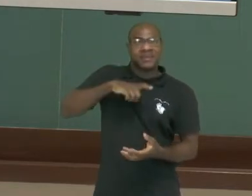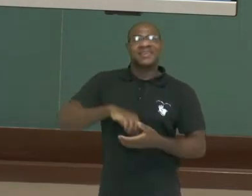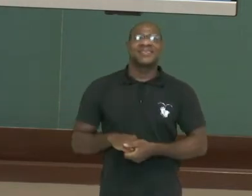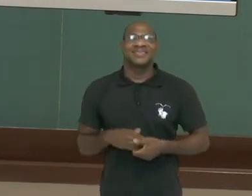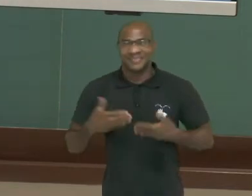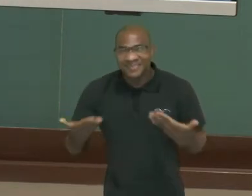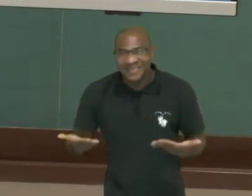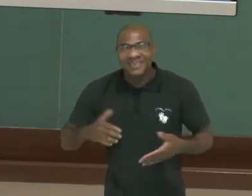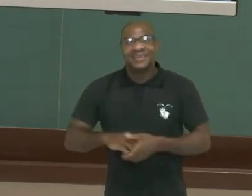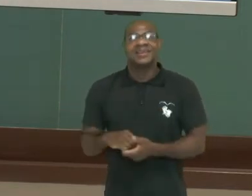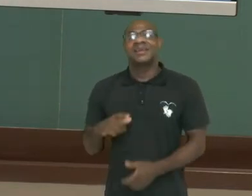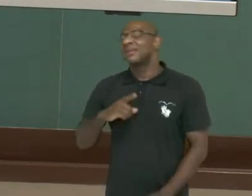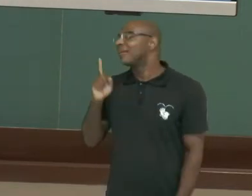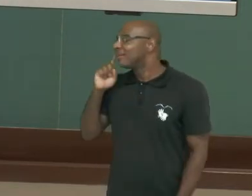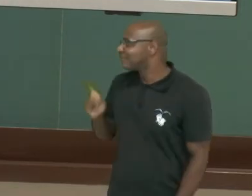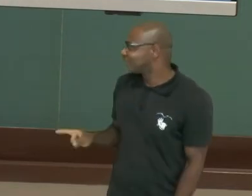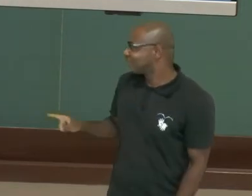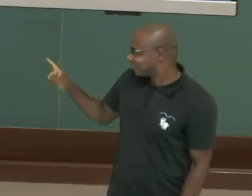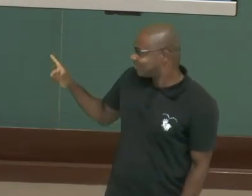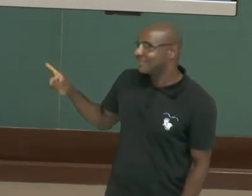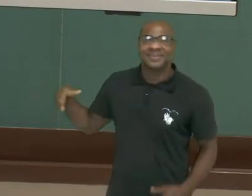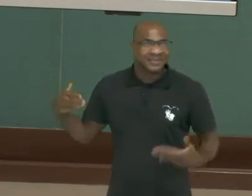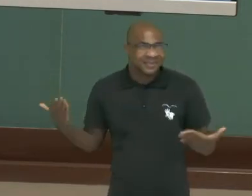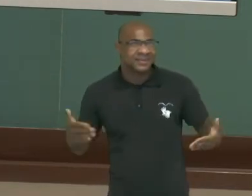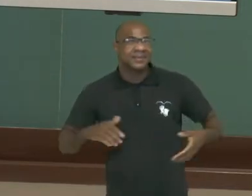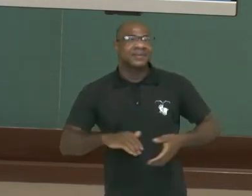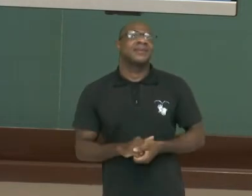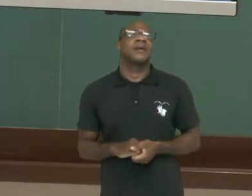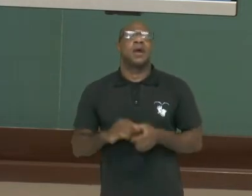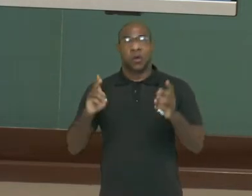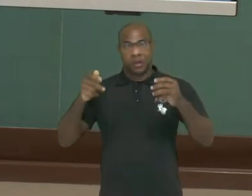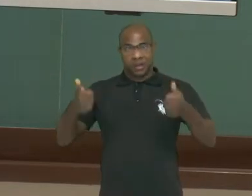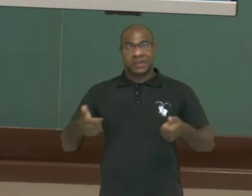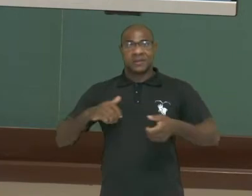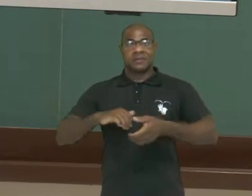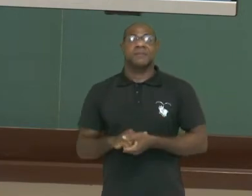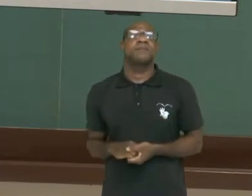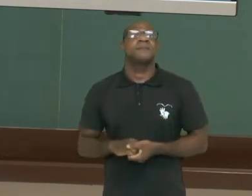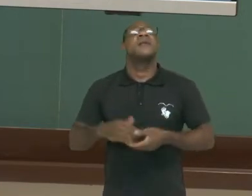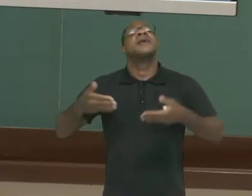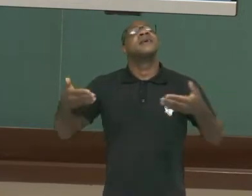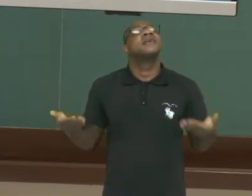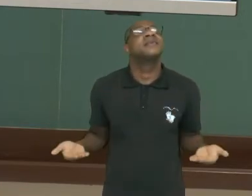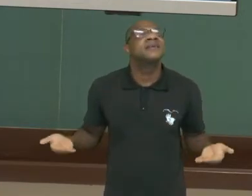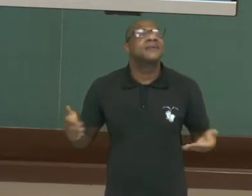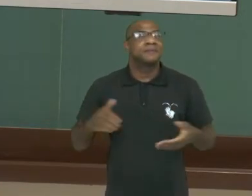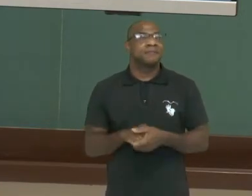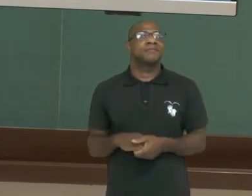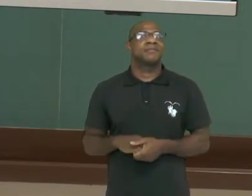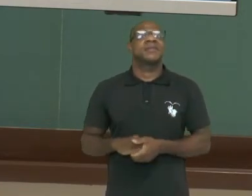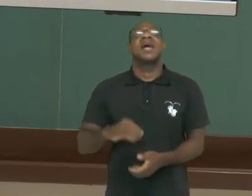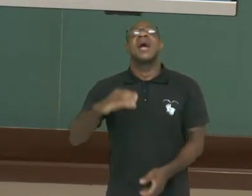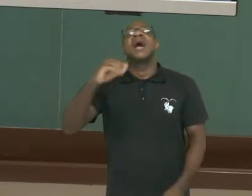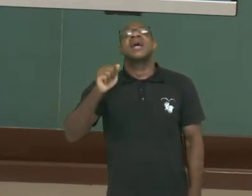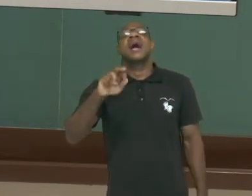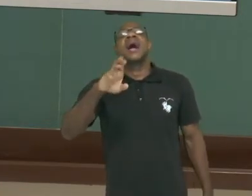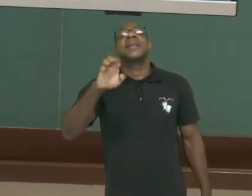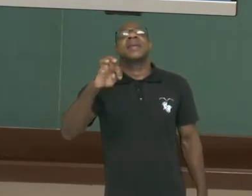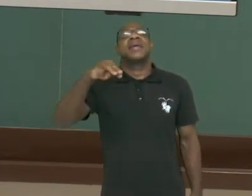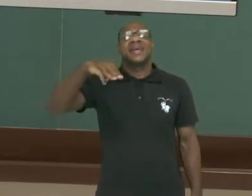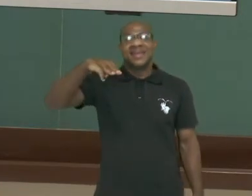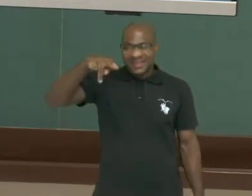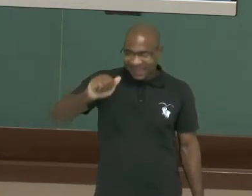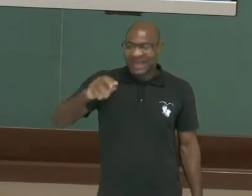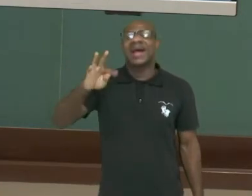ou seja, não existe, ok? Bora lá então para as carenatas, né?